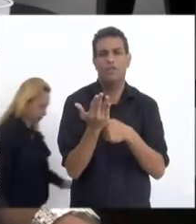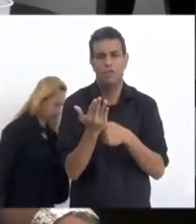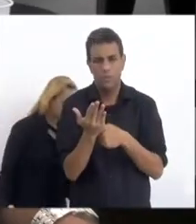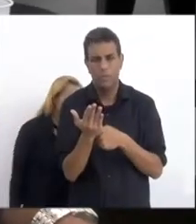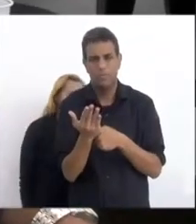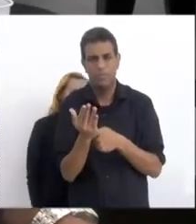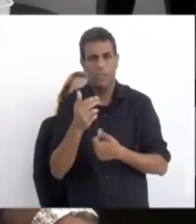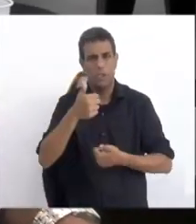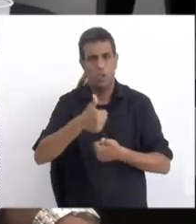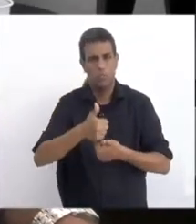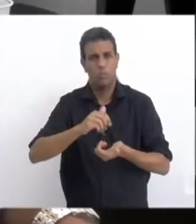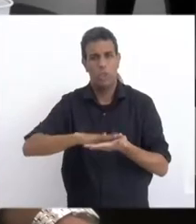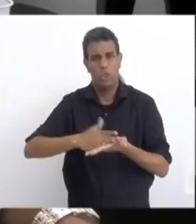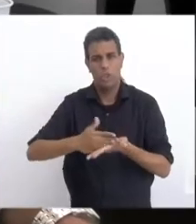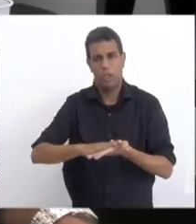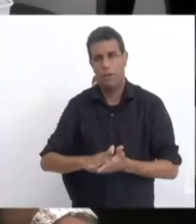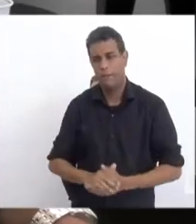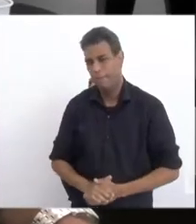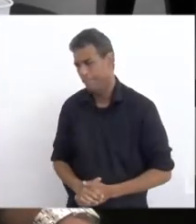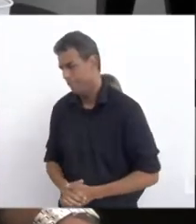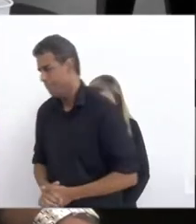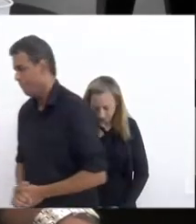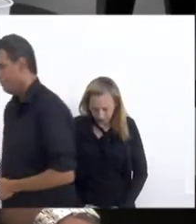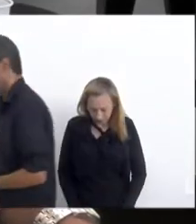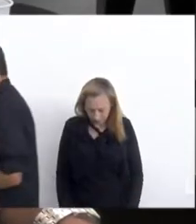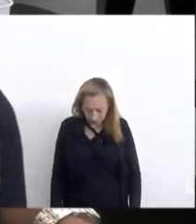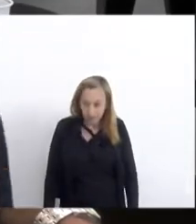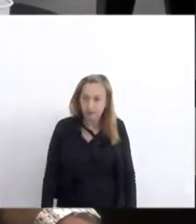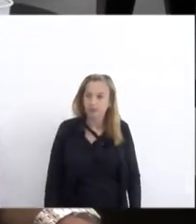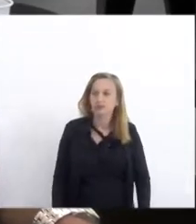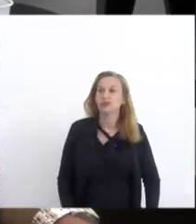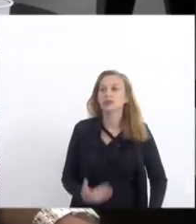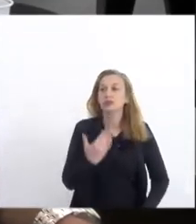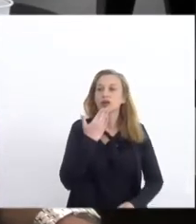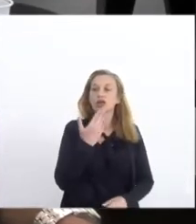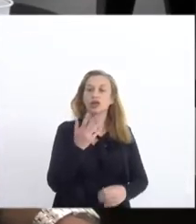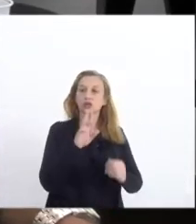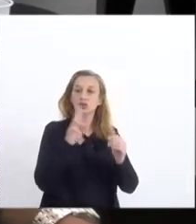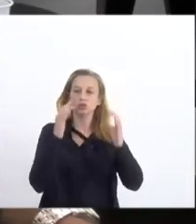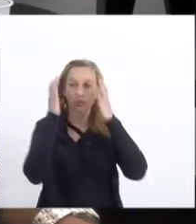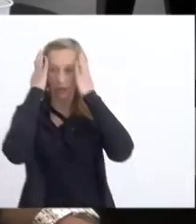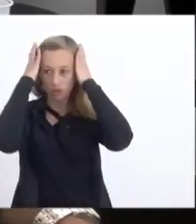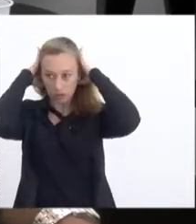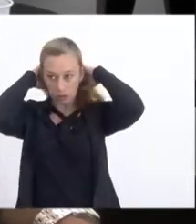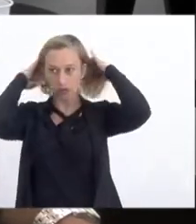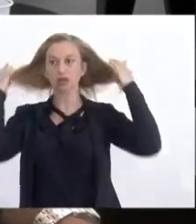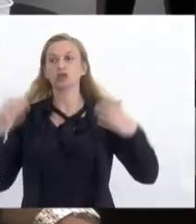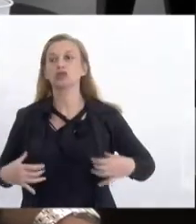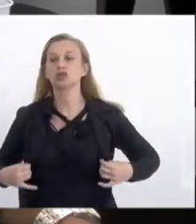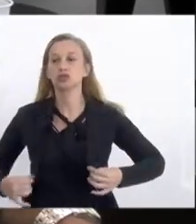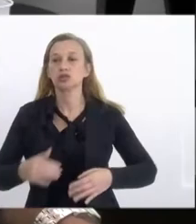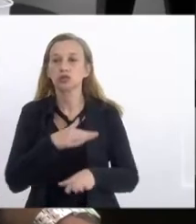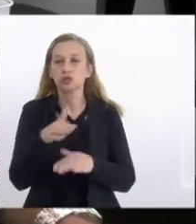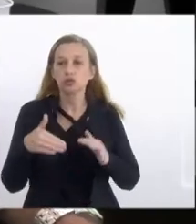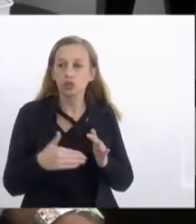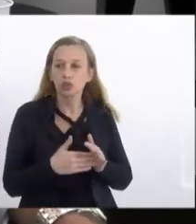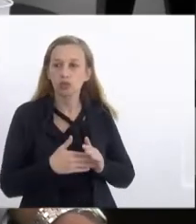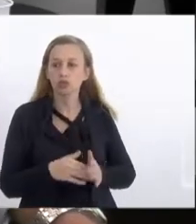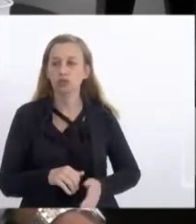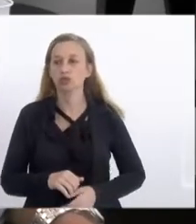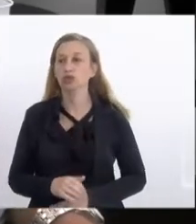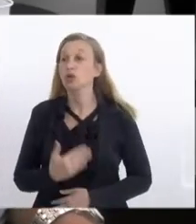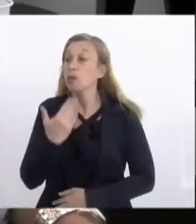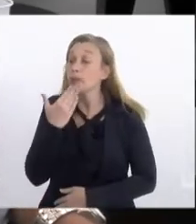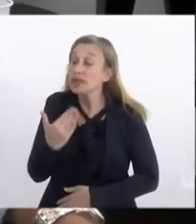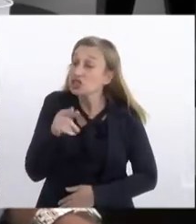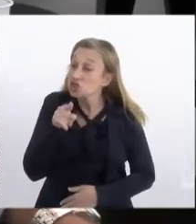Comunidade Terapêutica. Então, eu peço aqui, né, em nome de todos os dependentes químicos, né, eu estou gritando